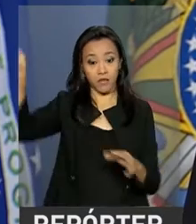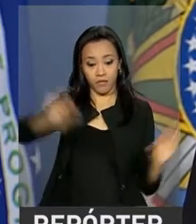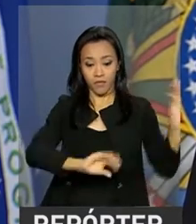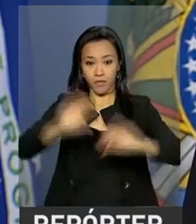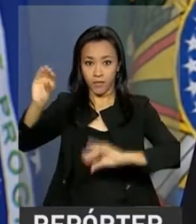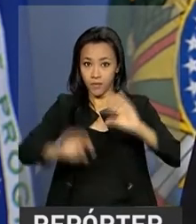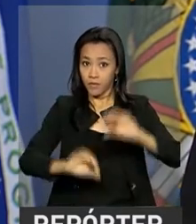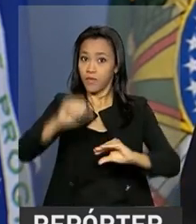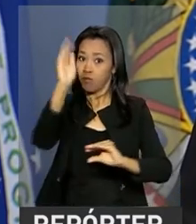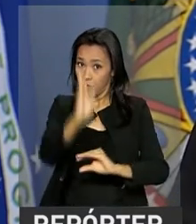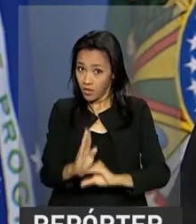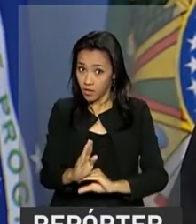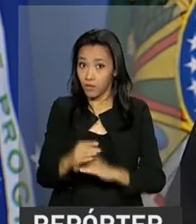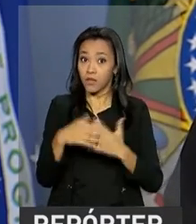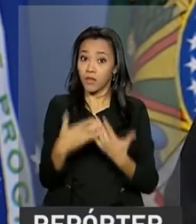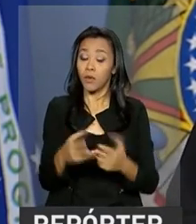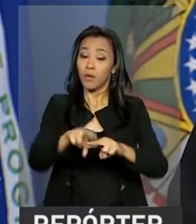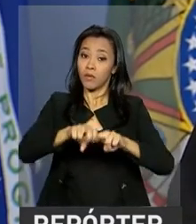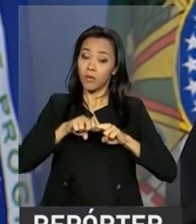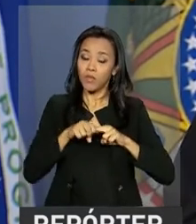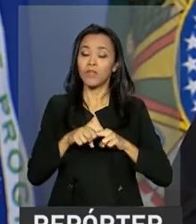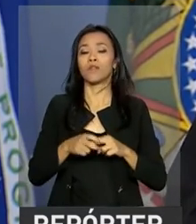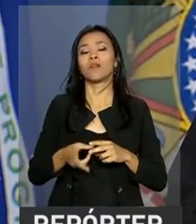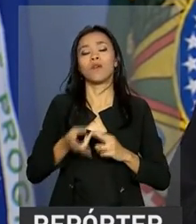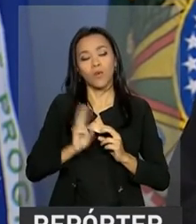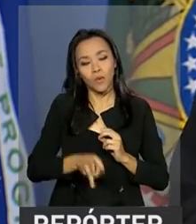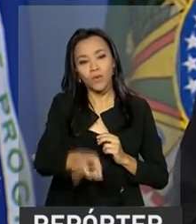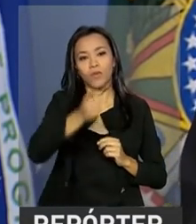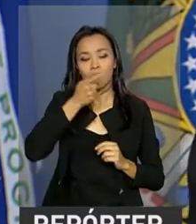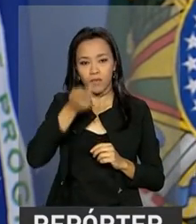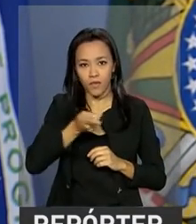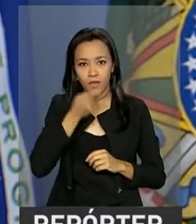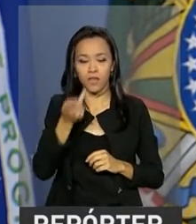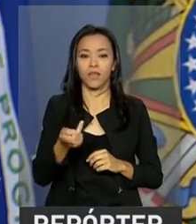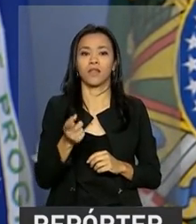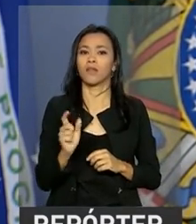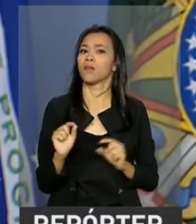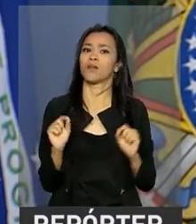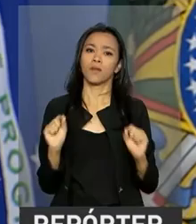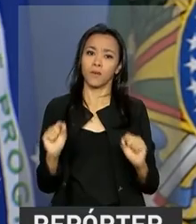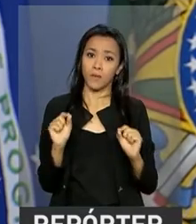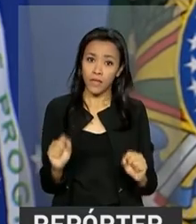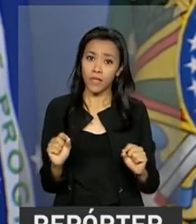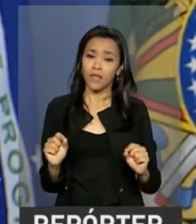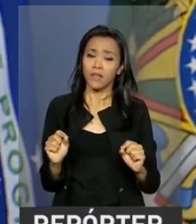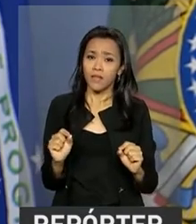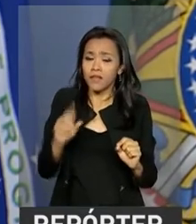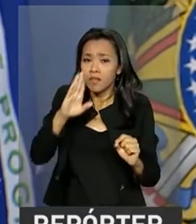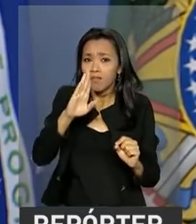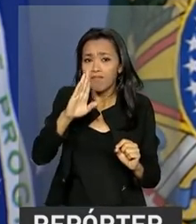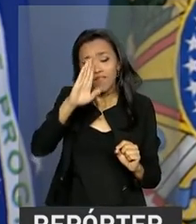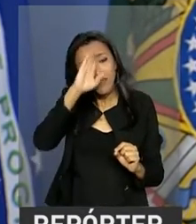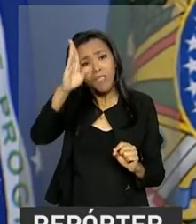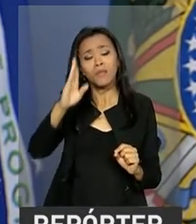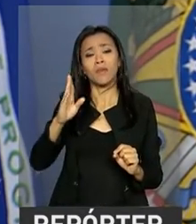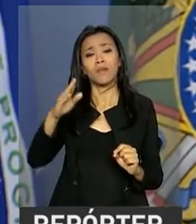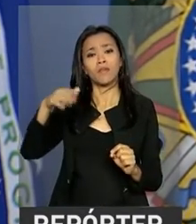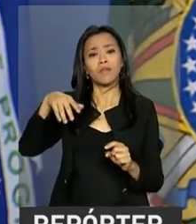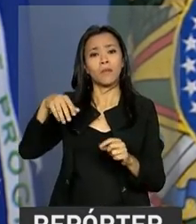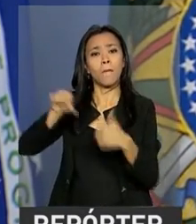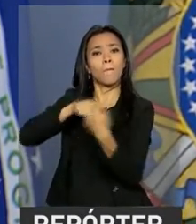por isso que eu insisto nós temos assistindo as reformas fundamentais para o país